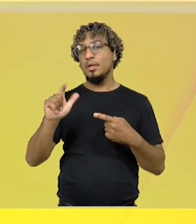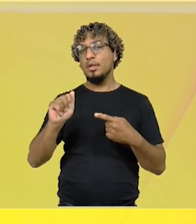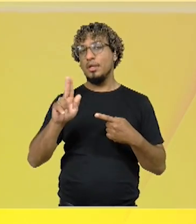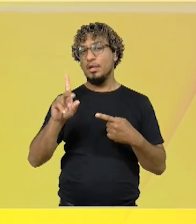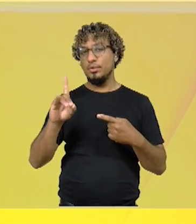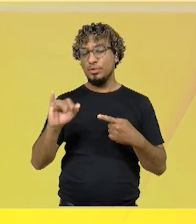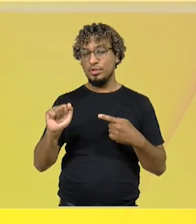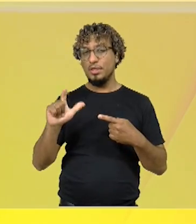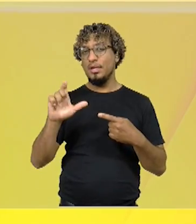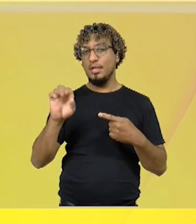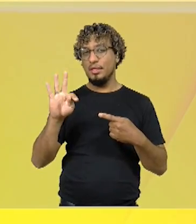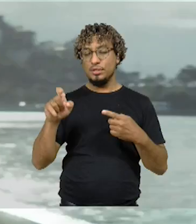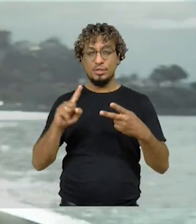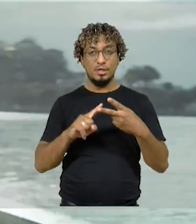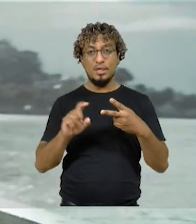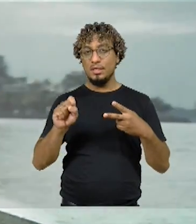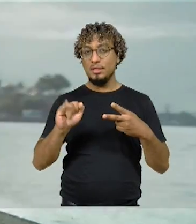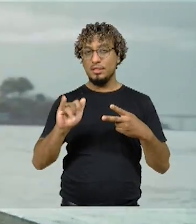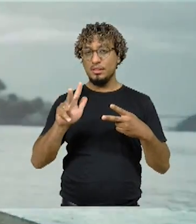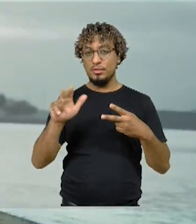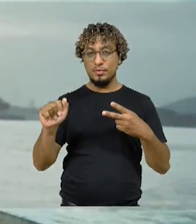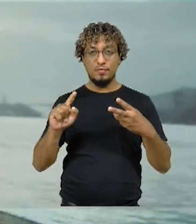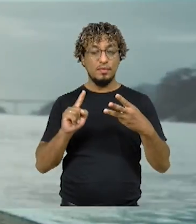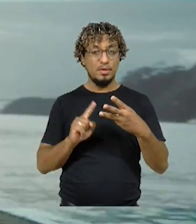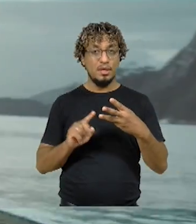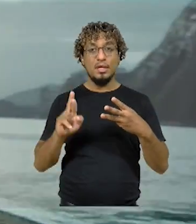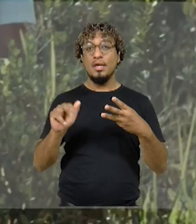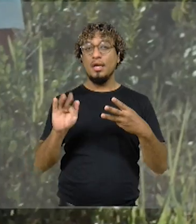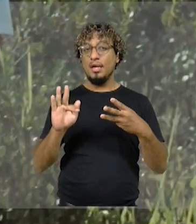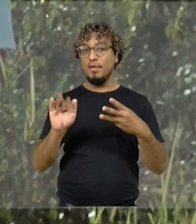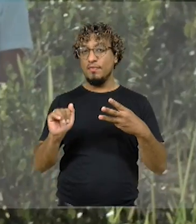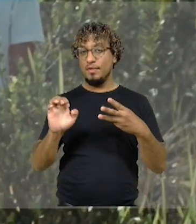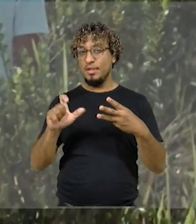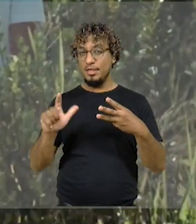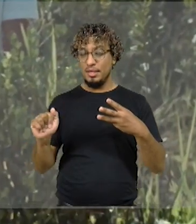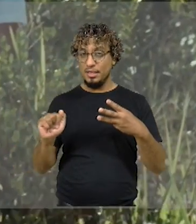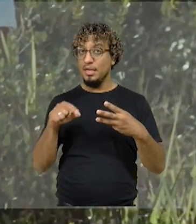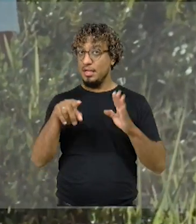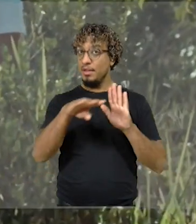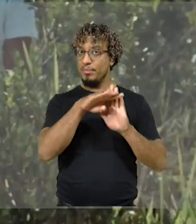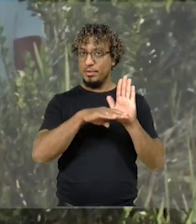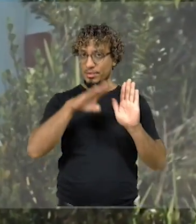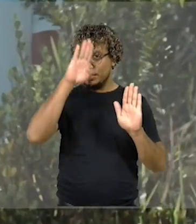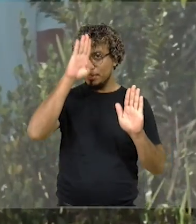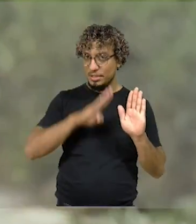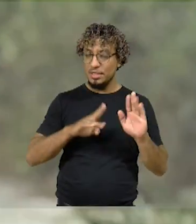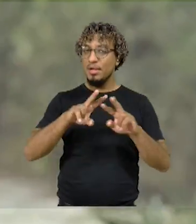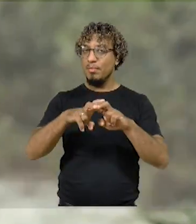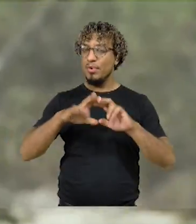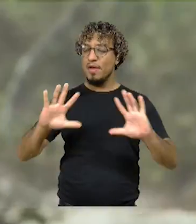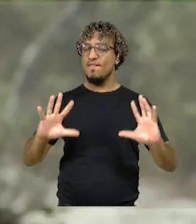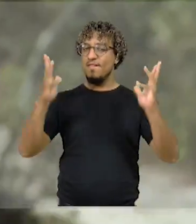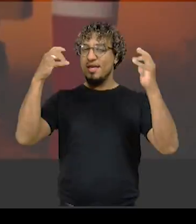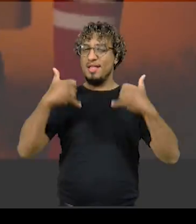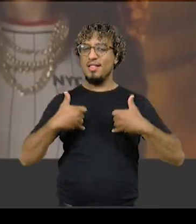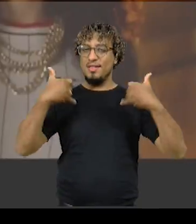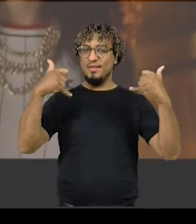com pouco da nossa... É uma cidade para os ricos, onde apenas 40% da riqueza da cidade de São